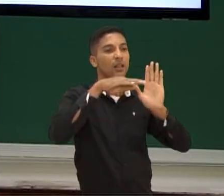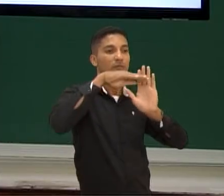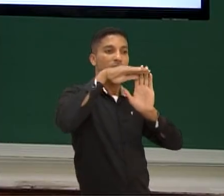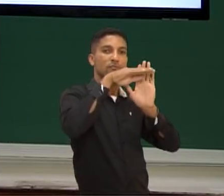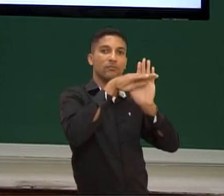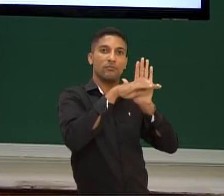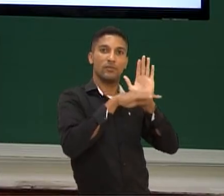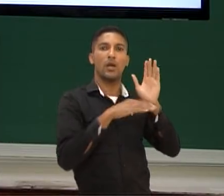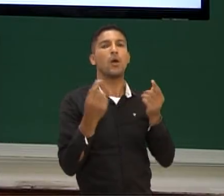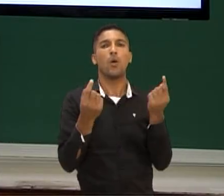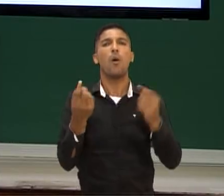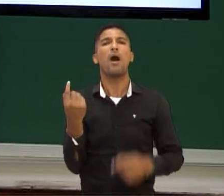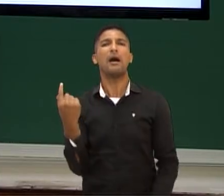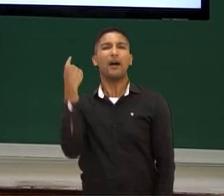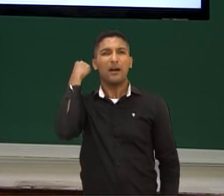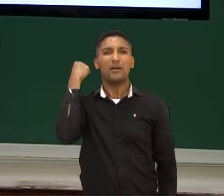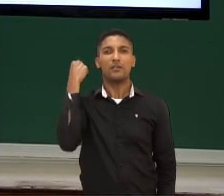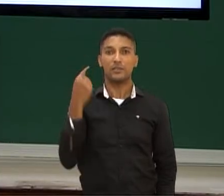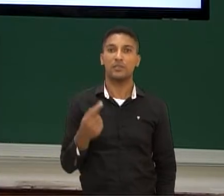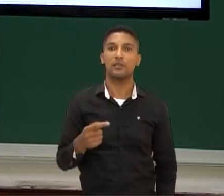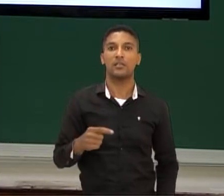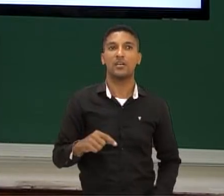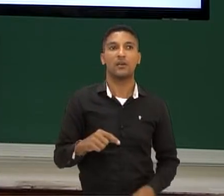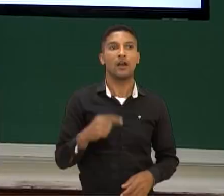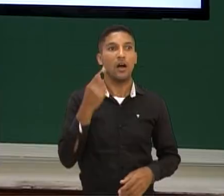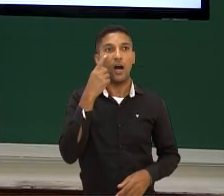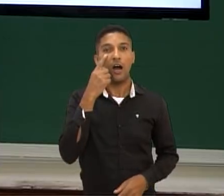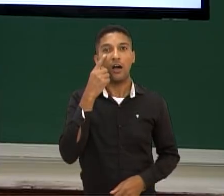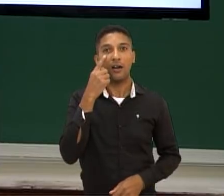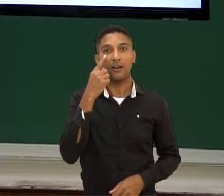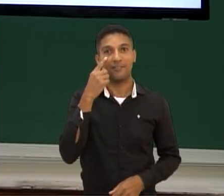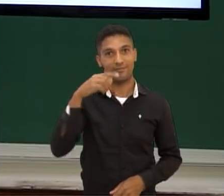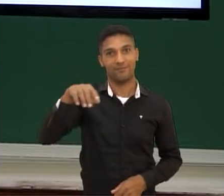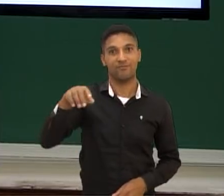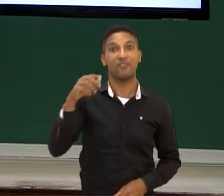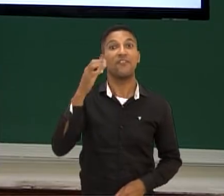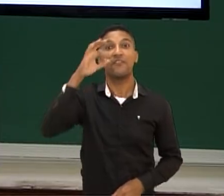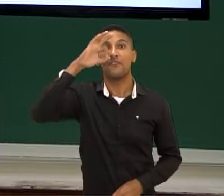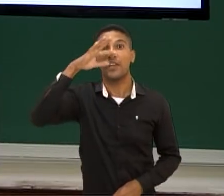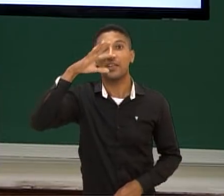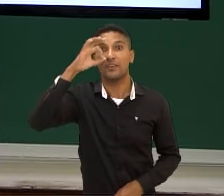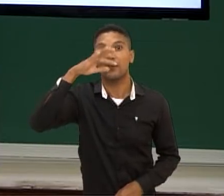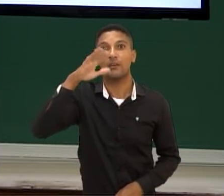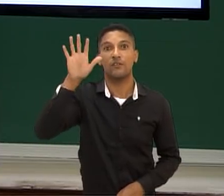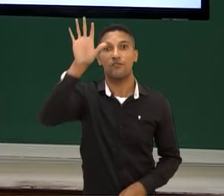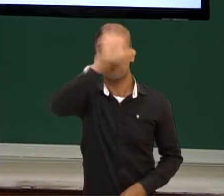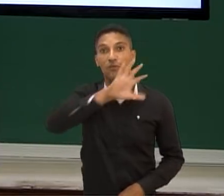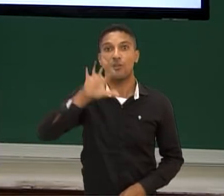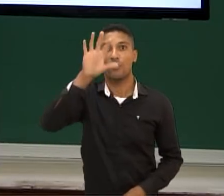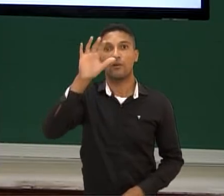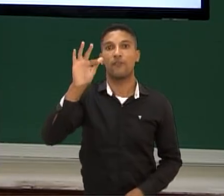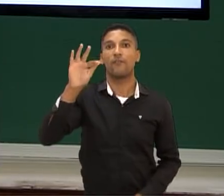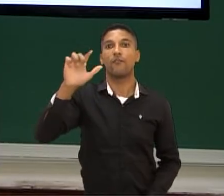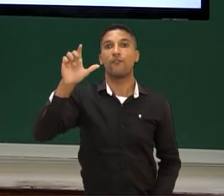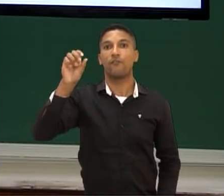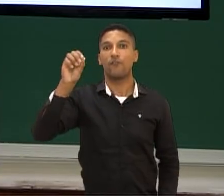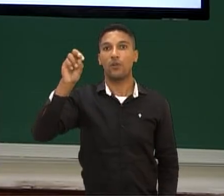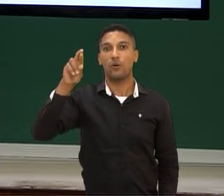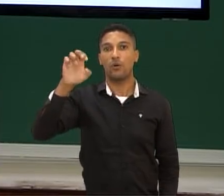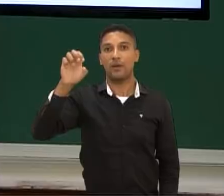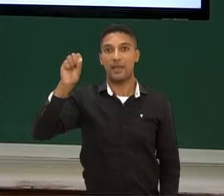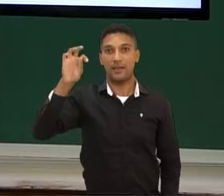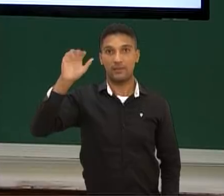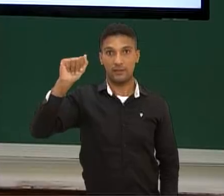original do nosso país, então era aqui a floresta amazônica. Só que o que aconteceu